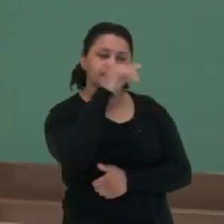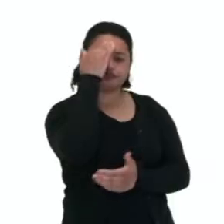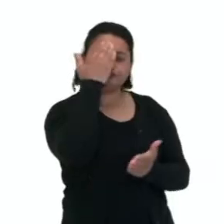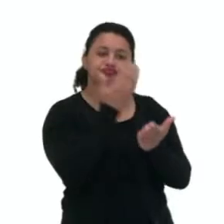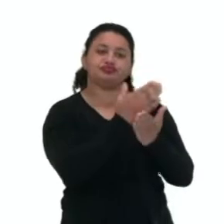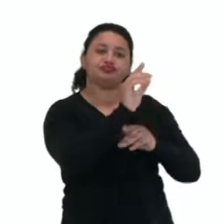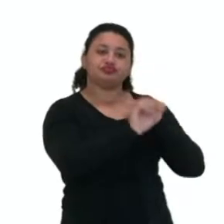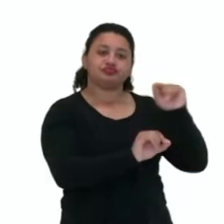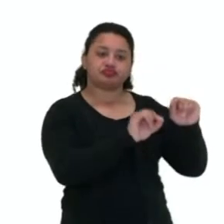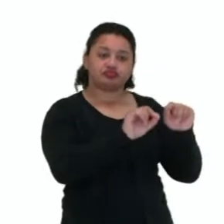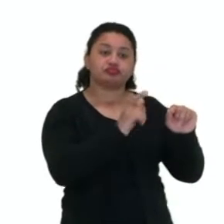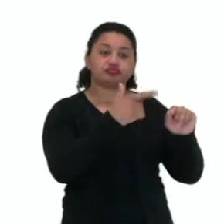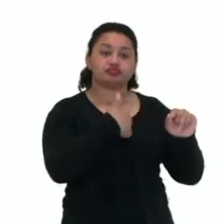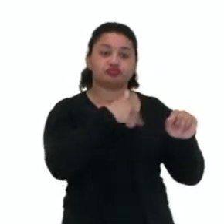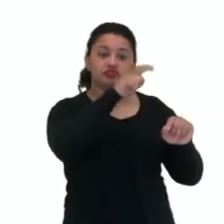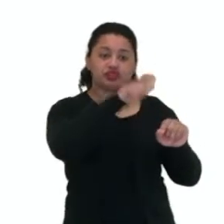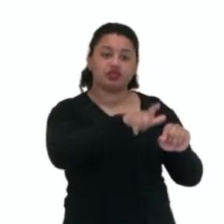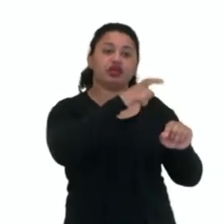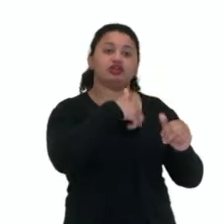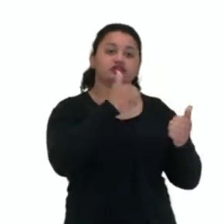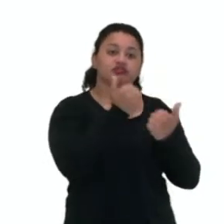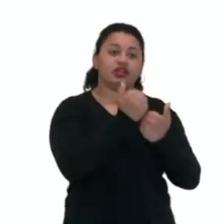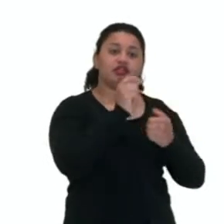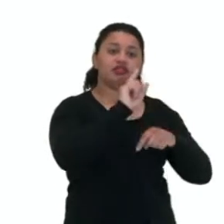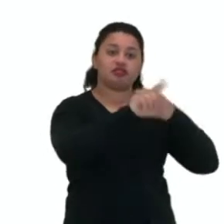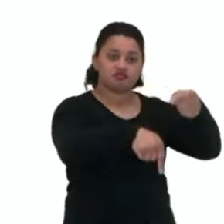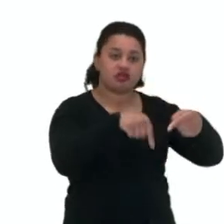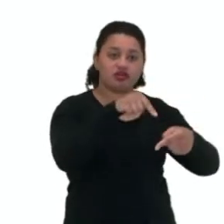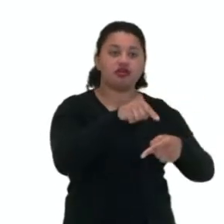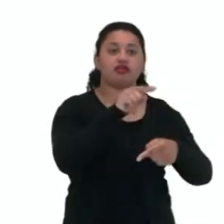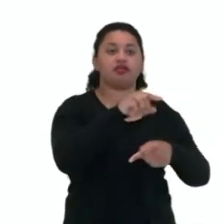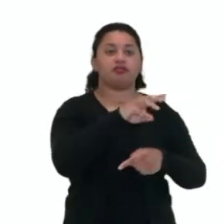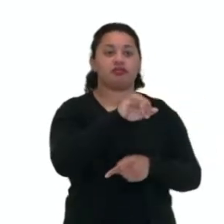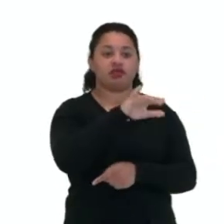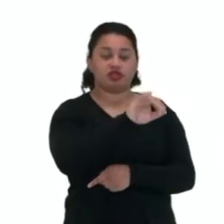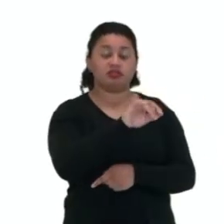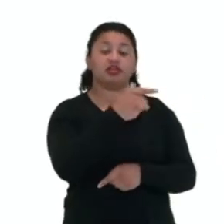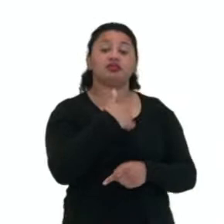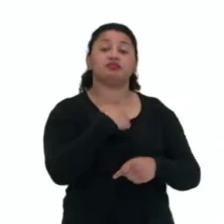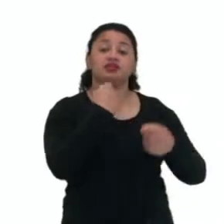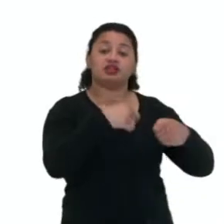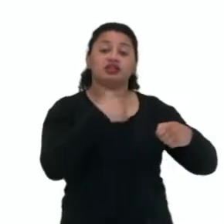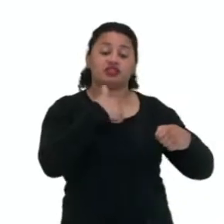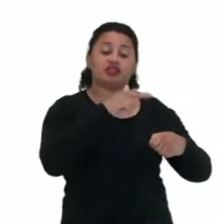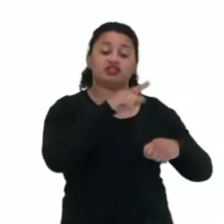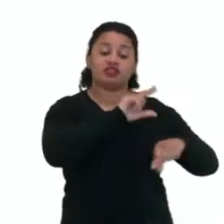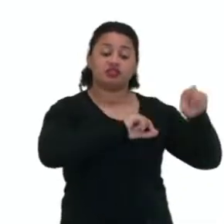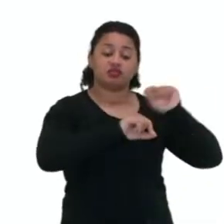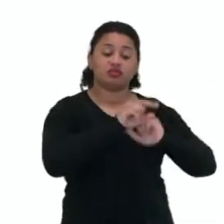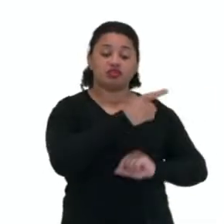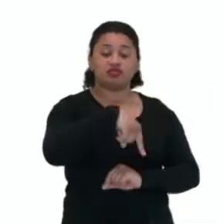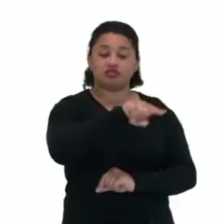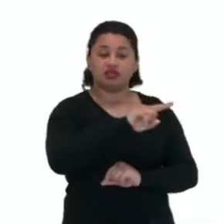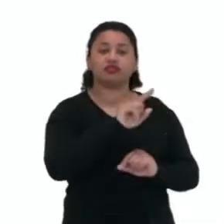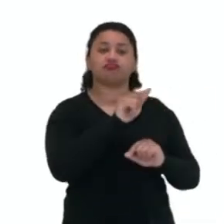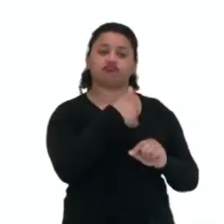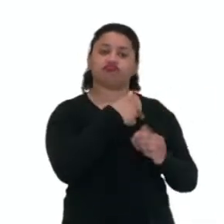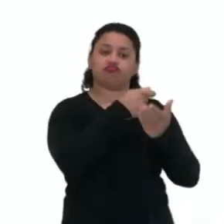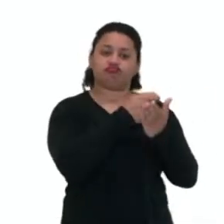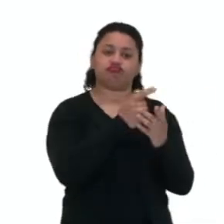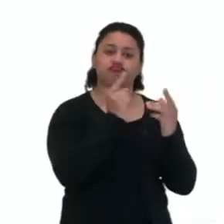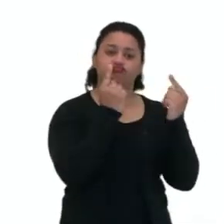o califa, chefe do Estado, sucessor de Maomé, deveria ser eleito pelos próprios muçulmanos